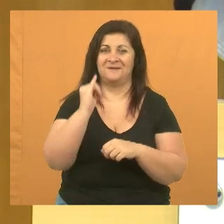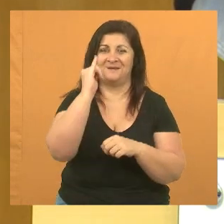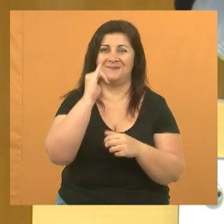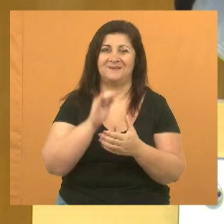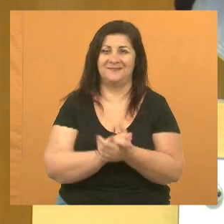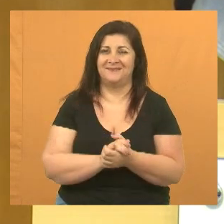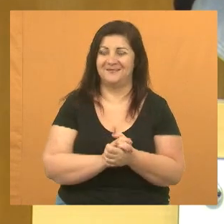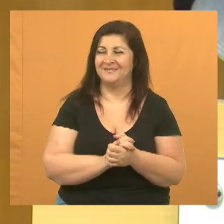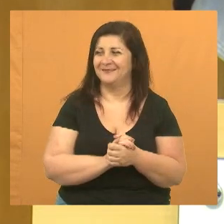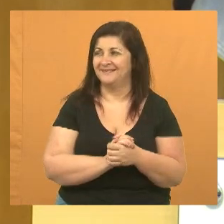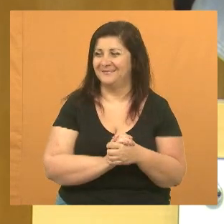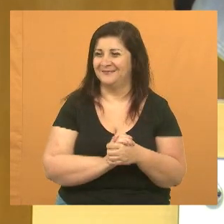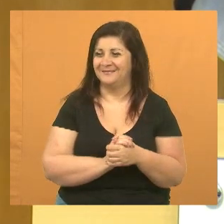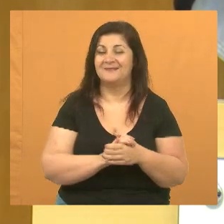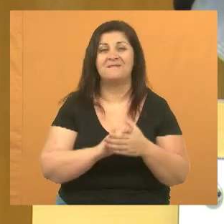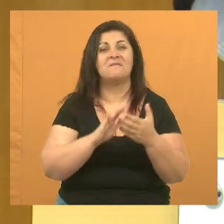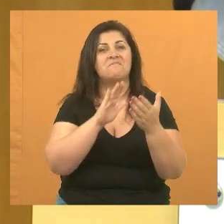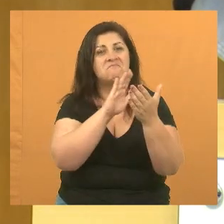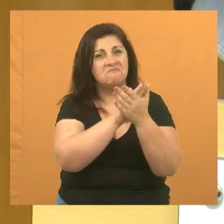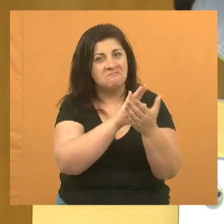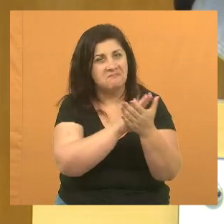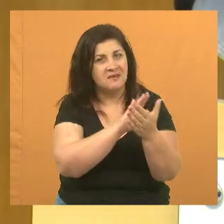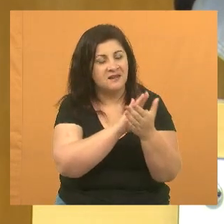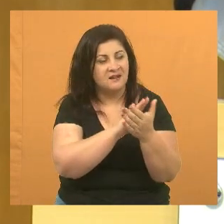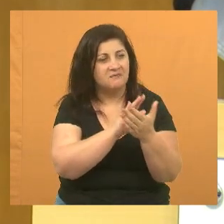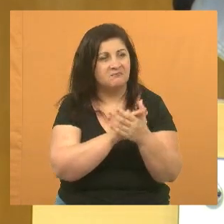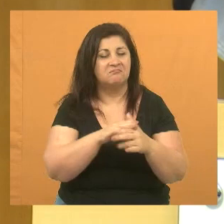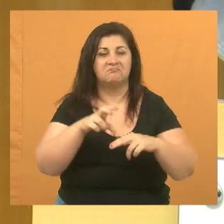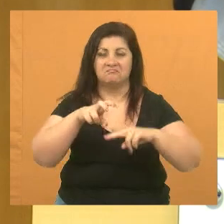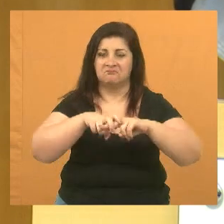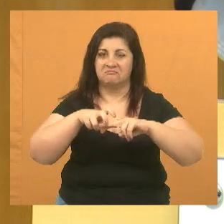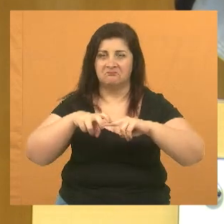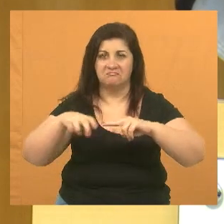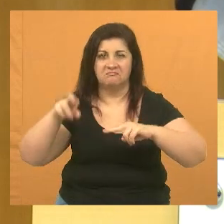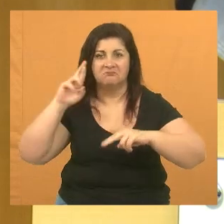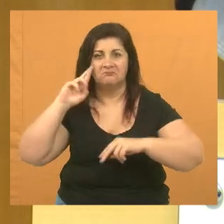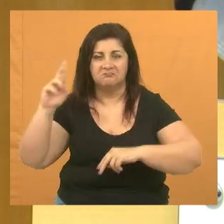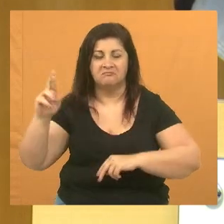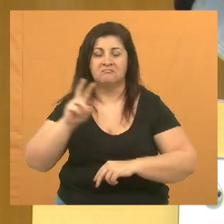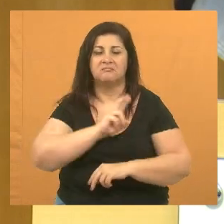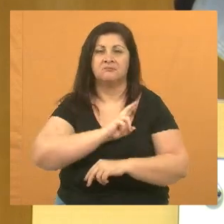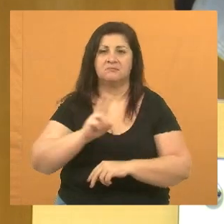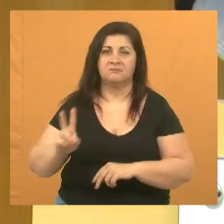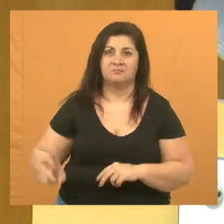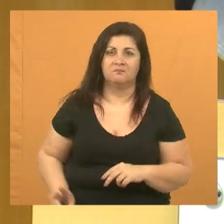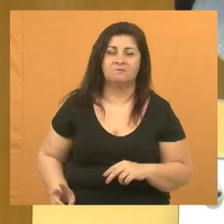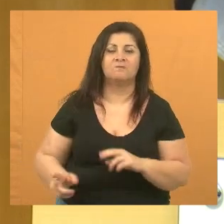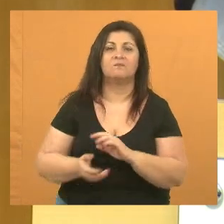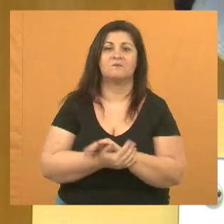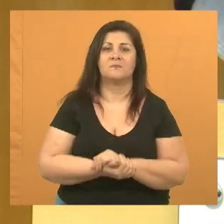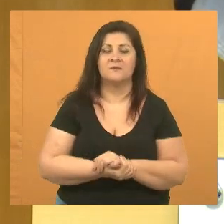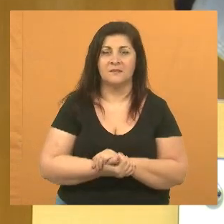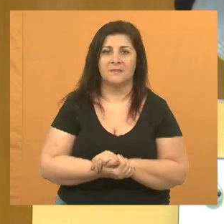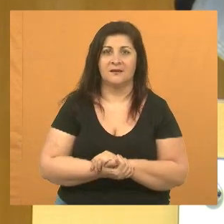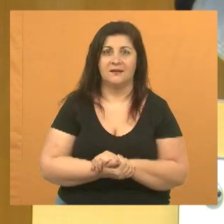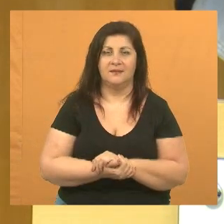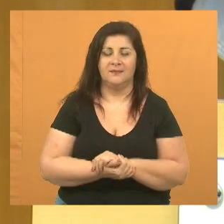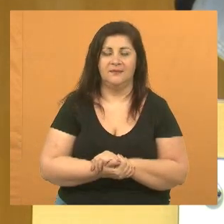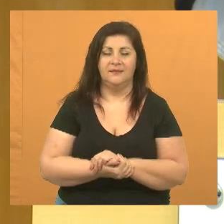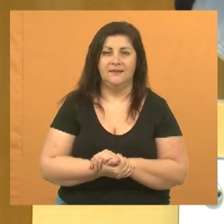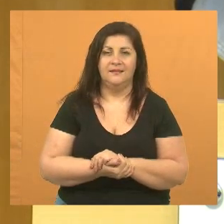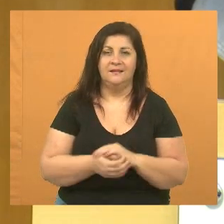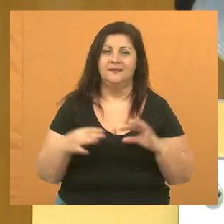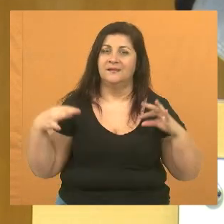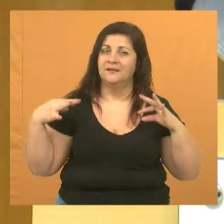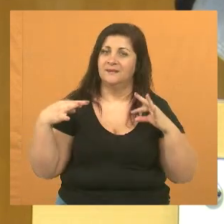vida. Então, parabéns aos senhores vereadores, vereadoras, a todos